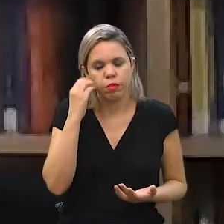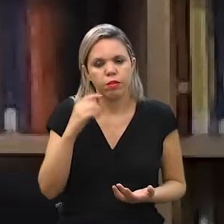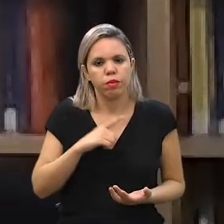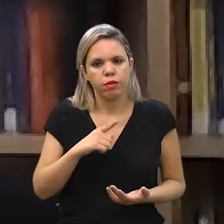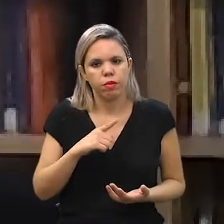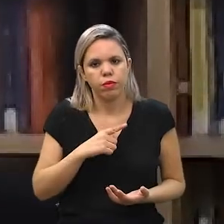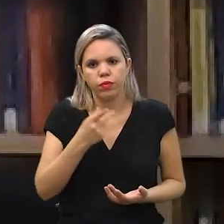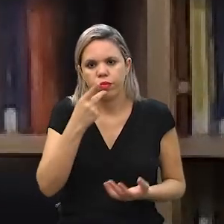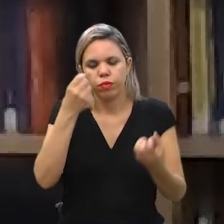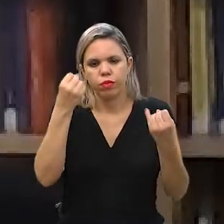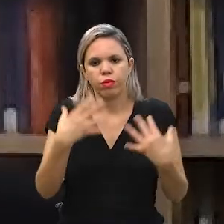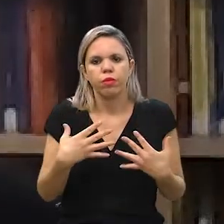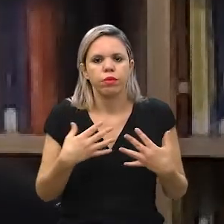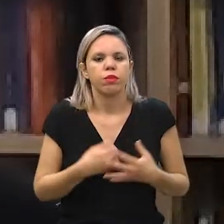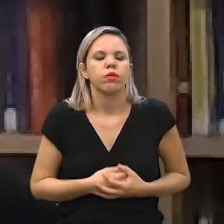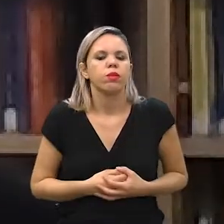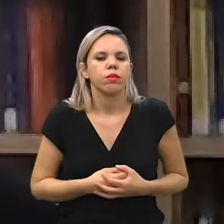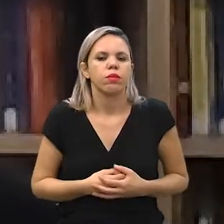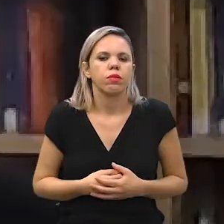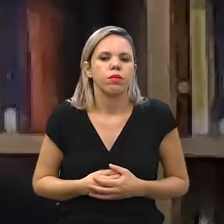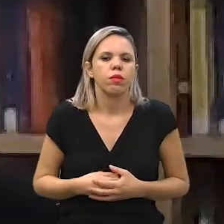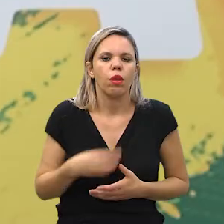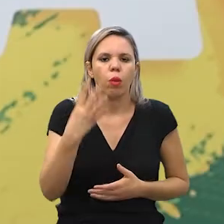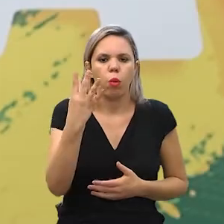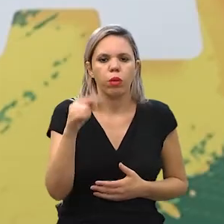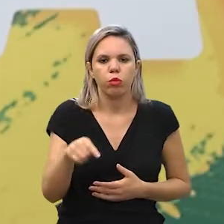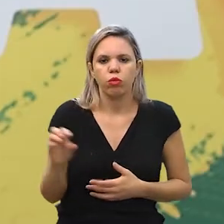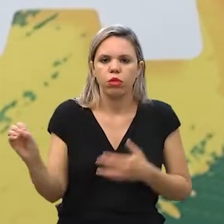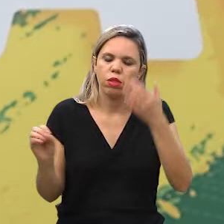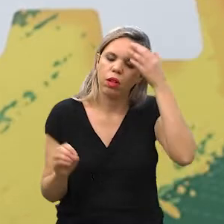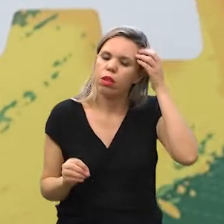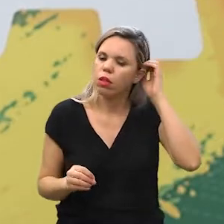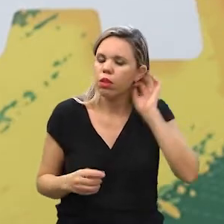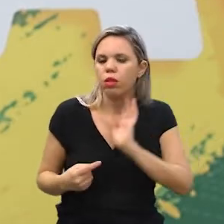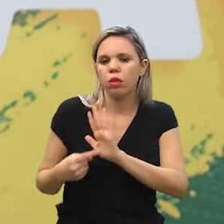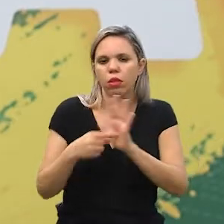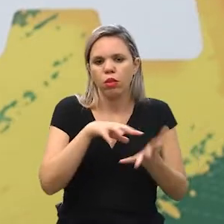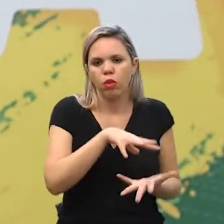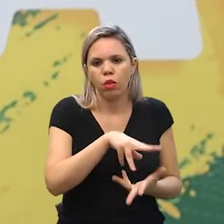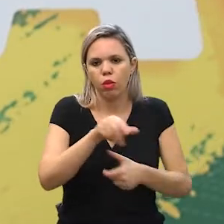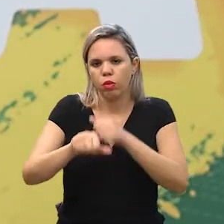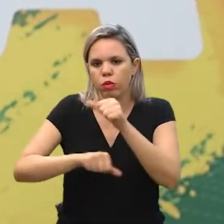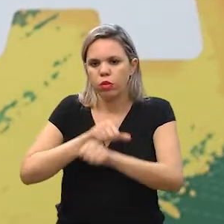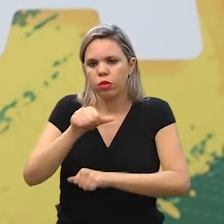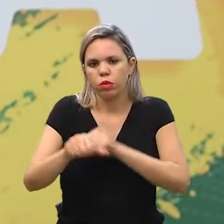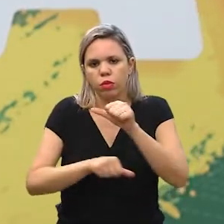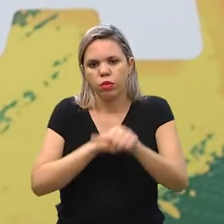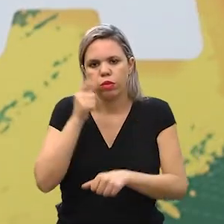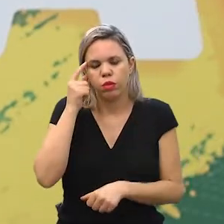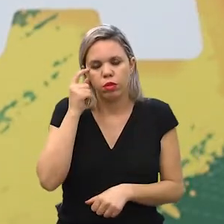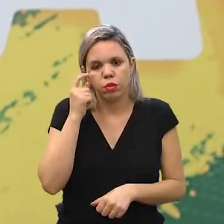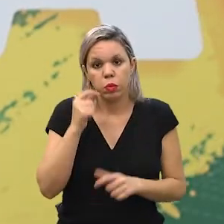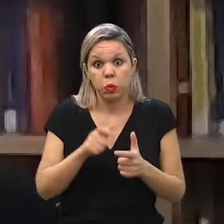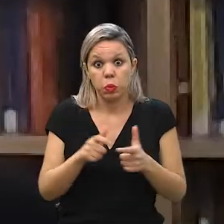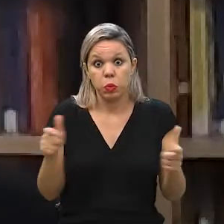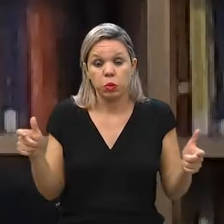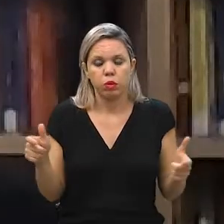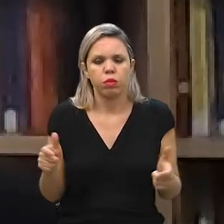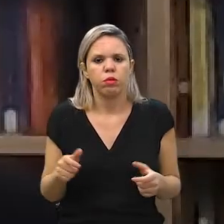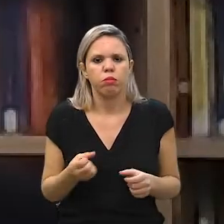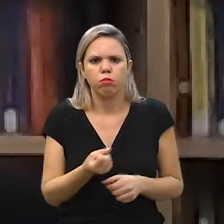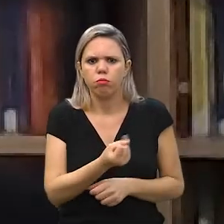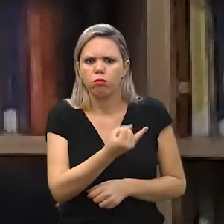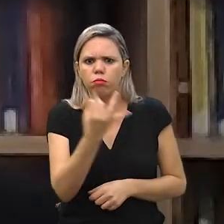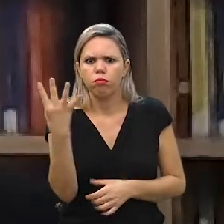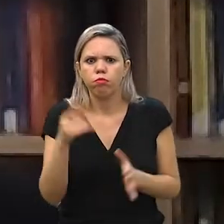tem falado muito da educação 4.0, né, André? Porque você sabe que o mundo passou por uma transformação muito grande no volume